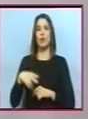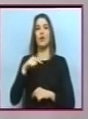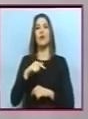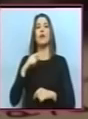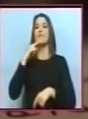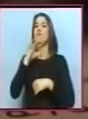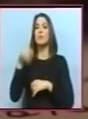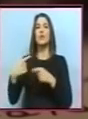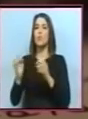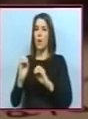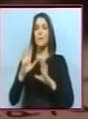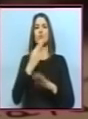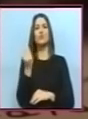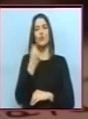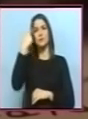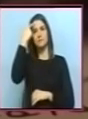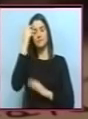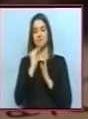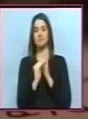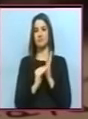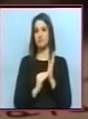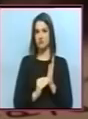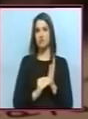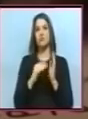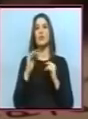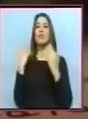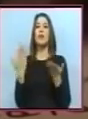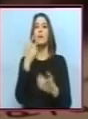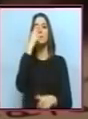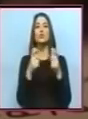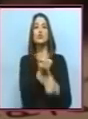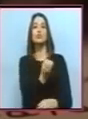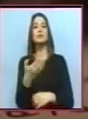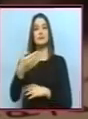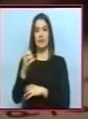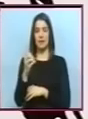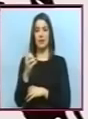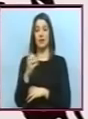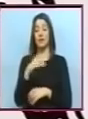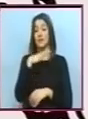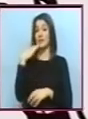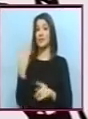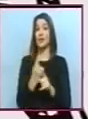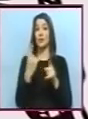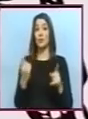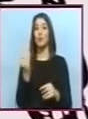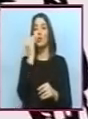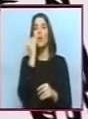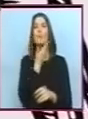decidiu fazer um testamento onde beneficiava 70 pessoas. O curioso foi a forma como as